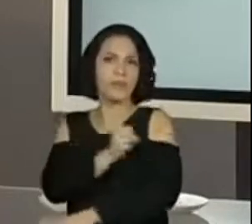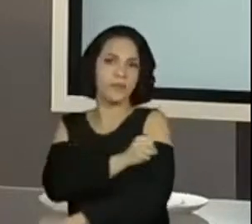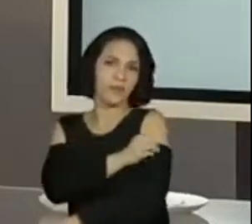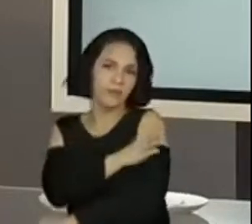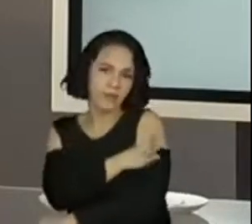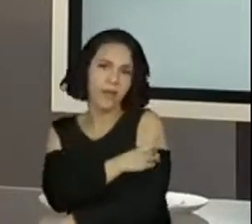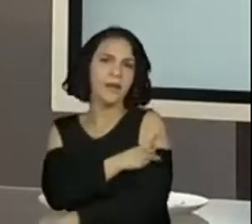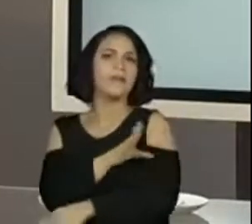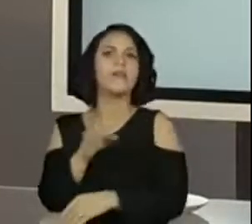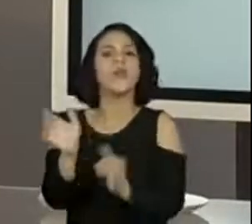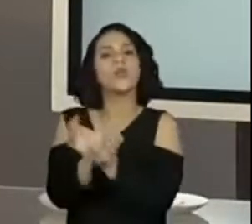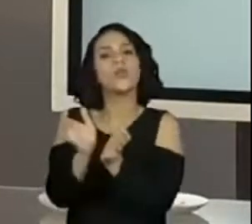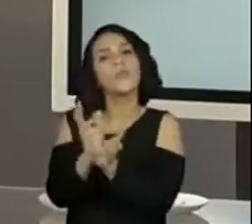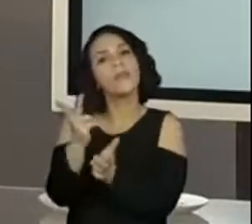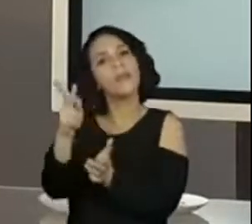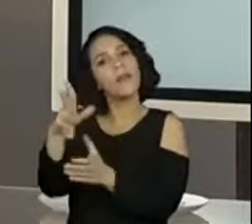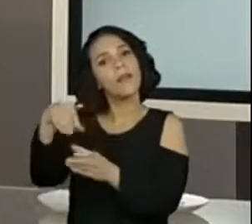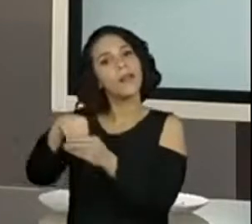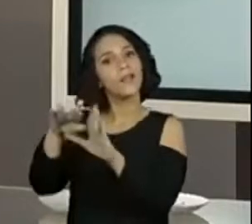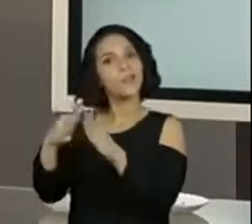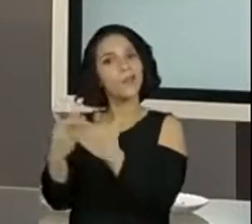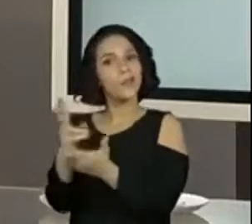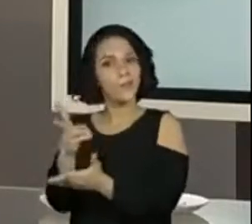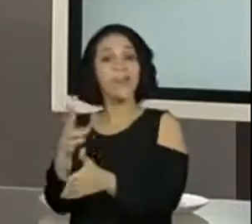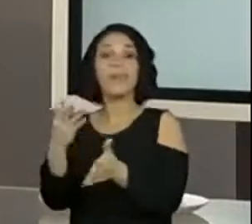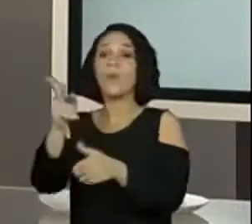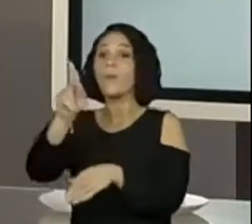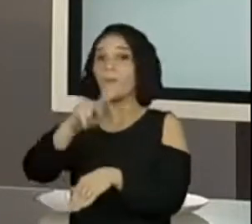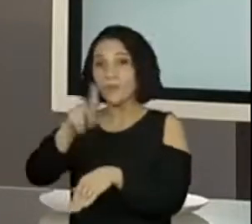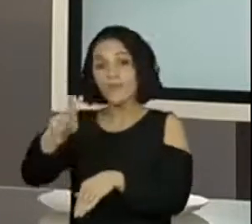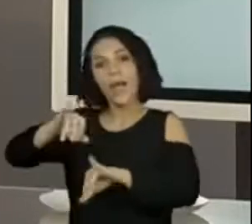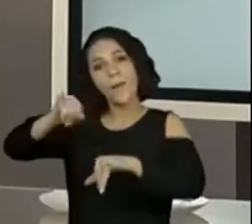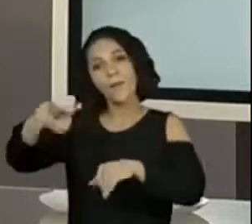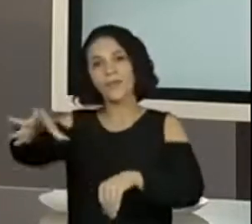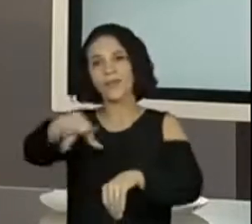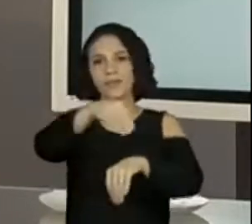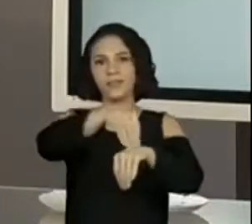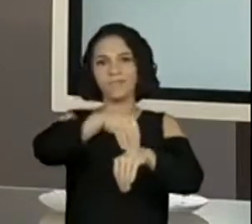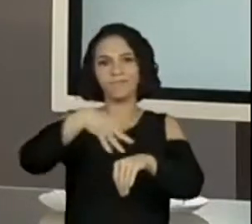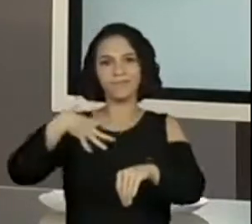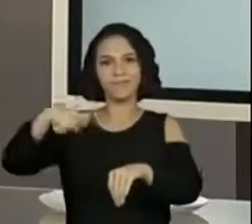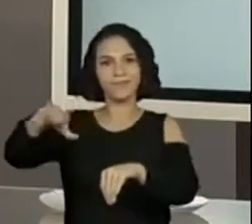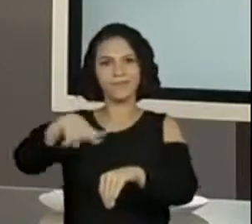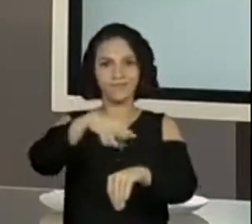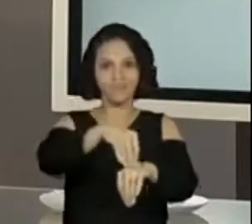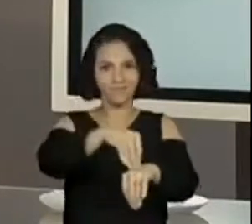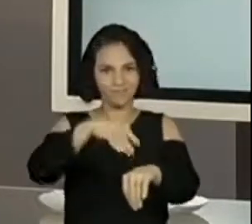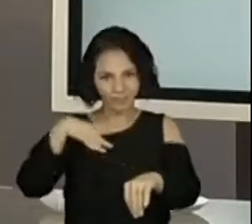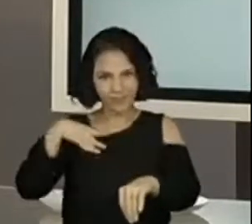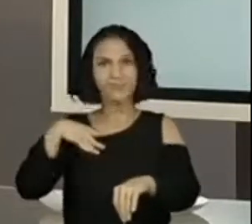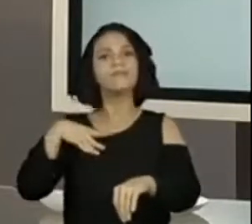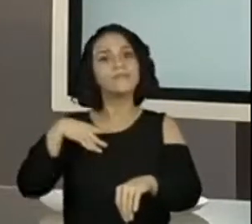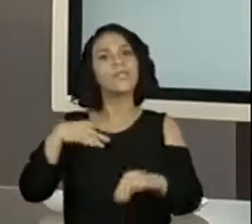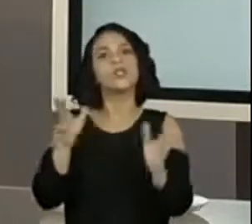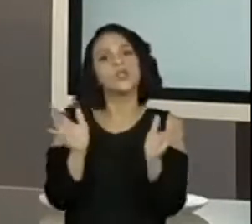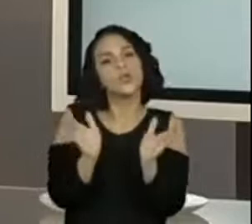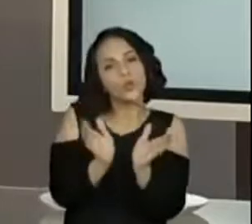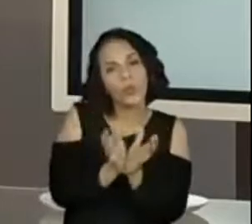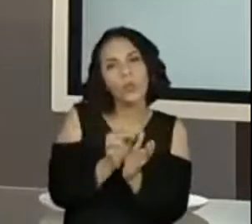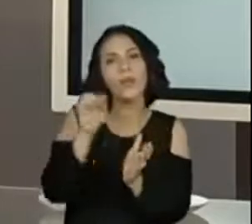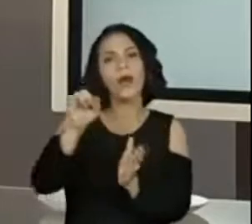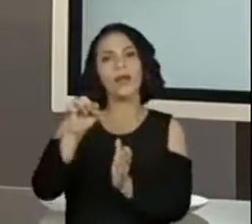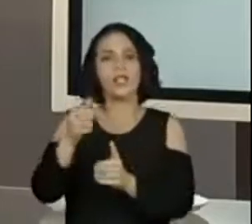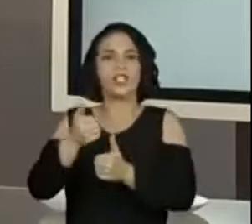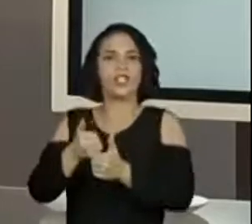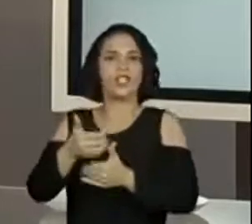aí são os professores que vão nos ajudar trazendo as contribuições do chat de ano e turma para o grande